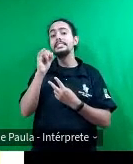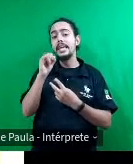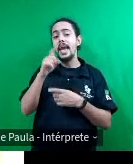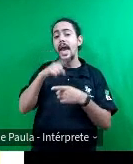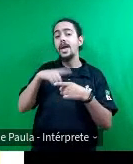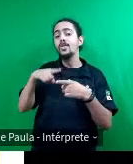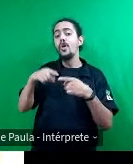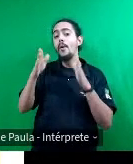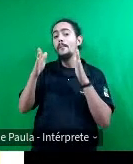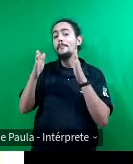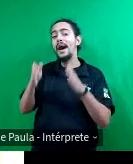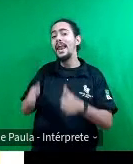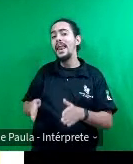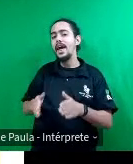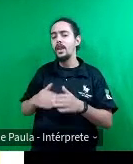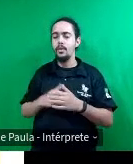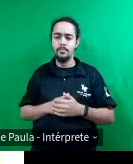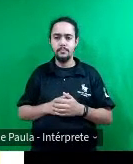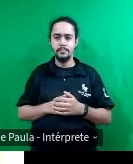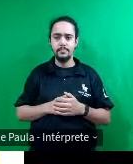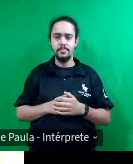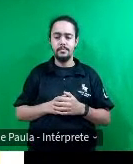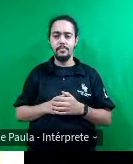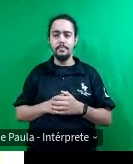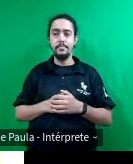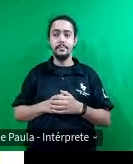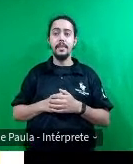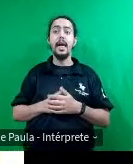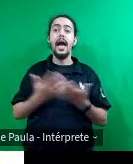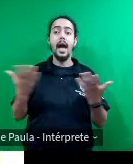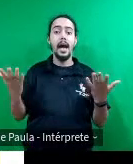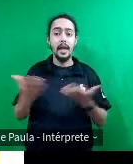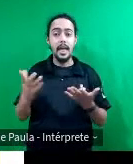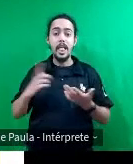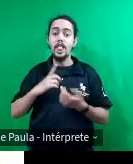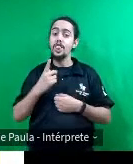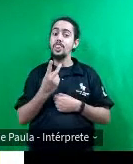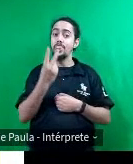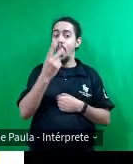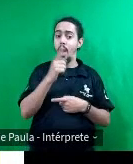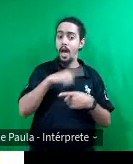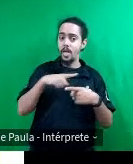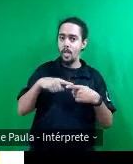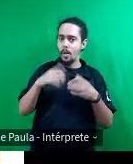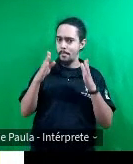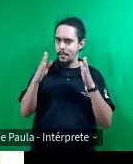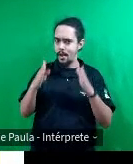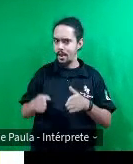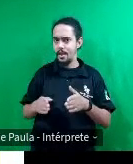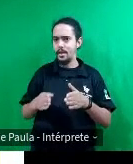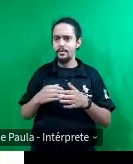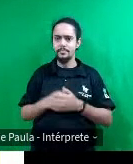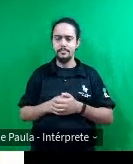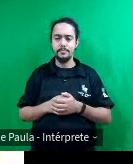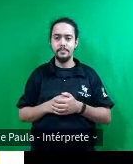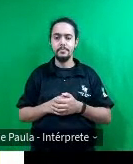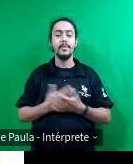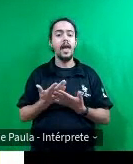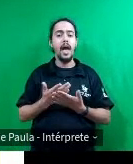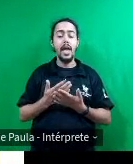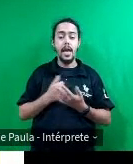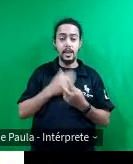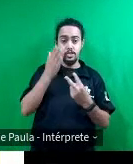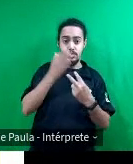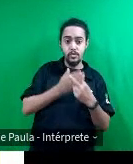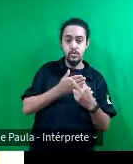Opa, aqui dois resistores conectados em paralelo. Esse macetinho, pessoal, de divisor de corrente, ele é